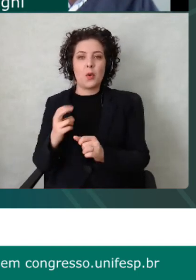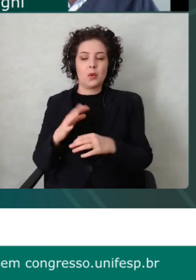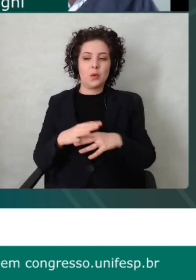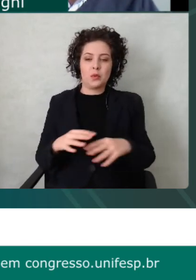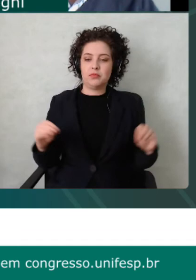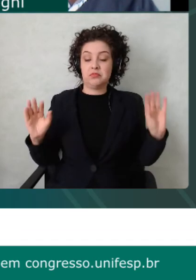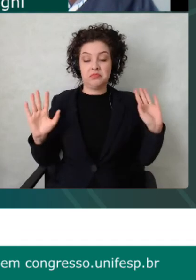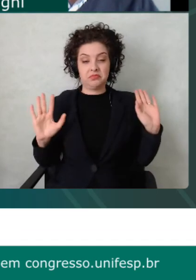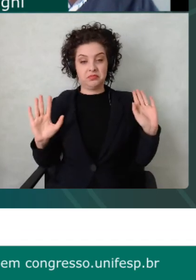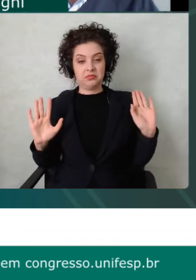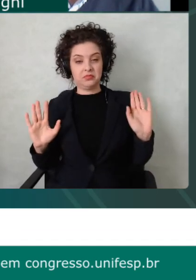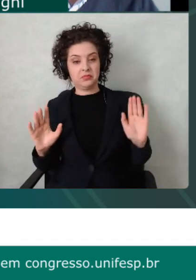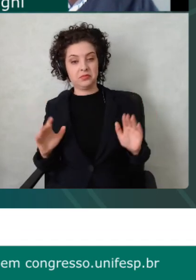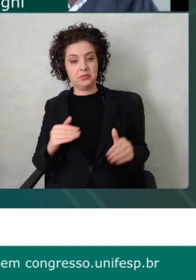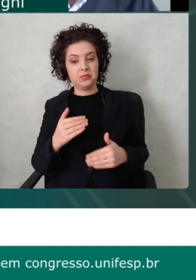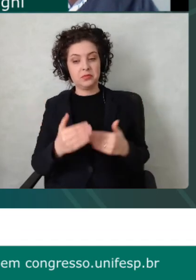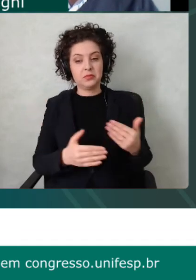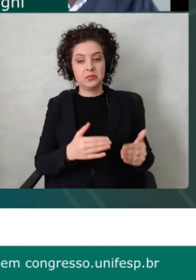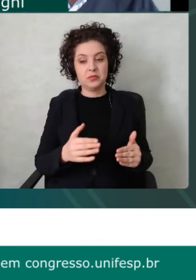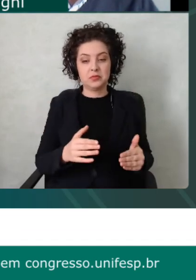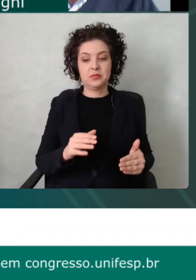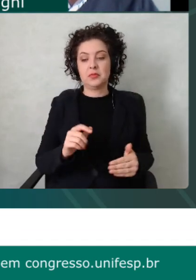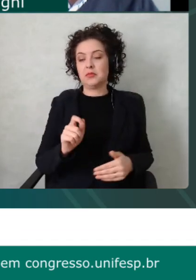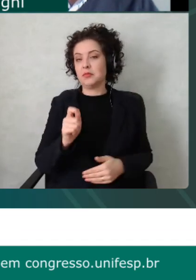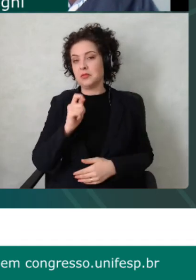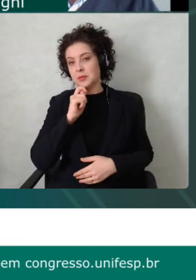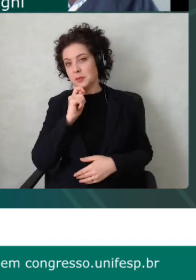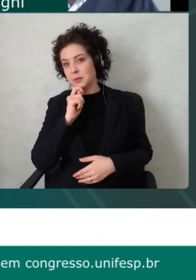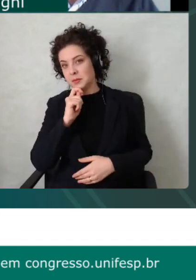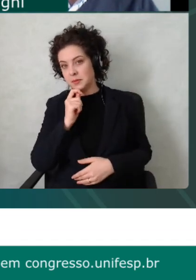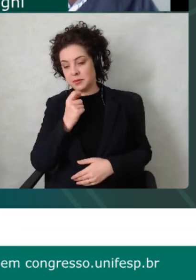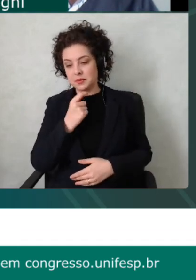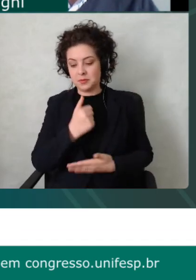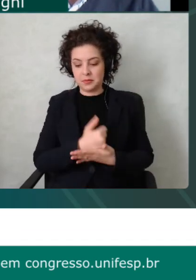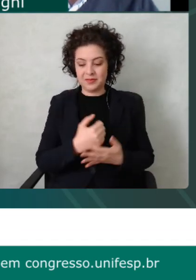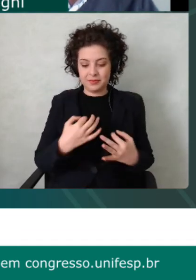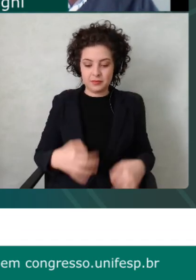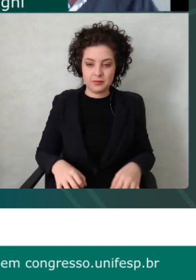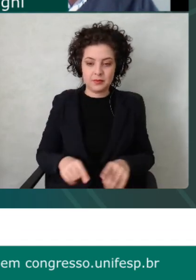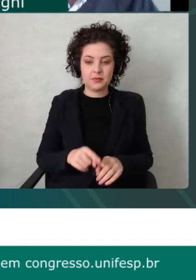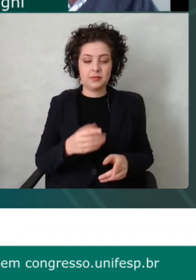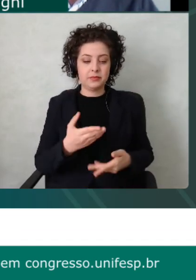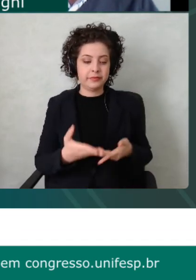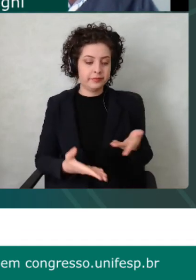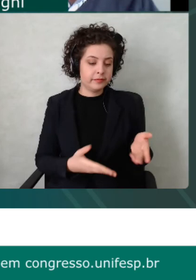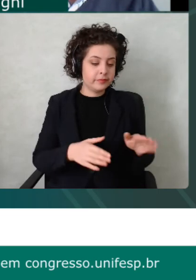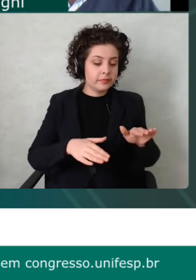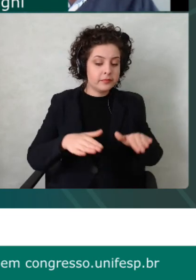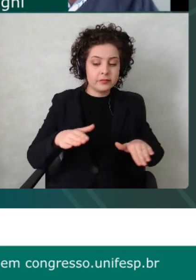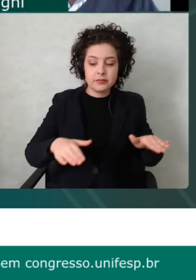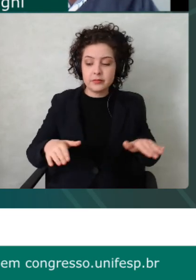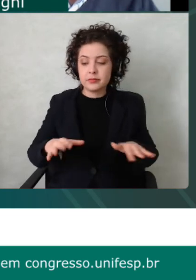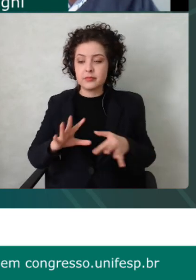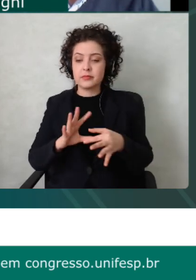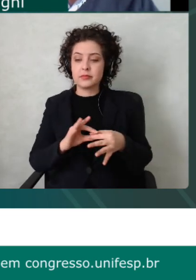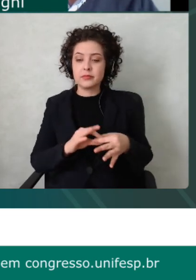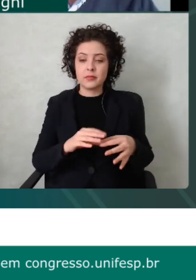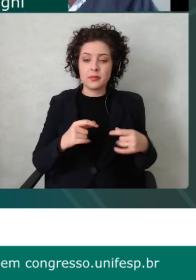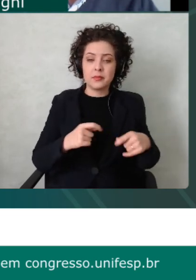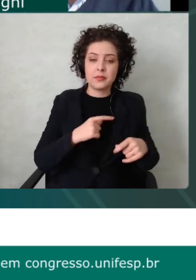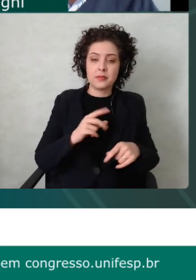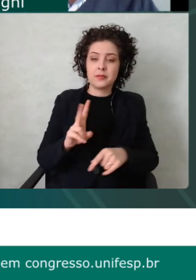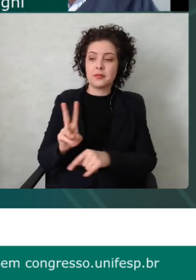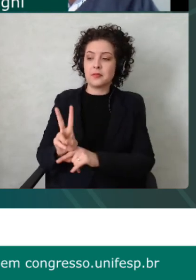fazer são medidas não farmacológicas, muito bem estruturadas, e não é só fazer o teste. Você tem que ter sistemas de vigilância para identificar quem